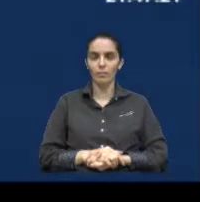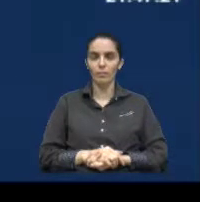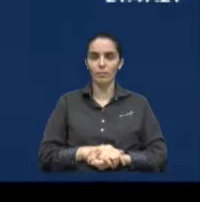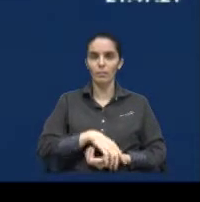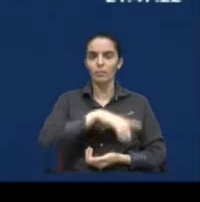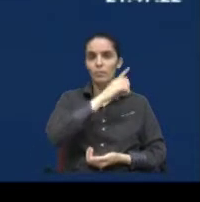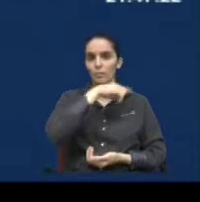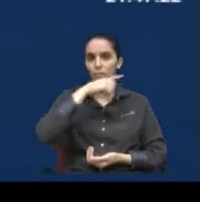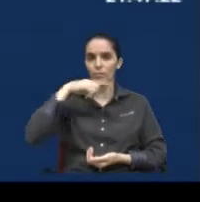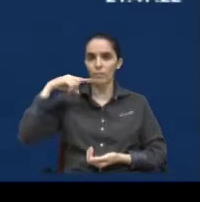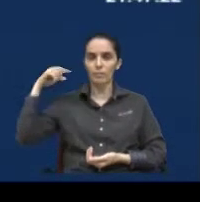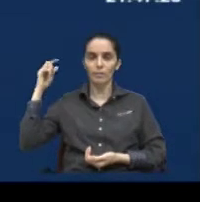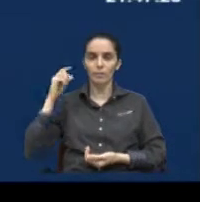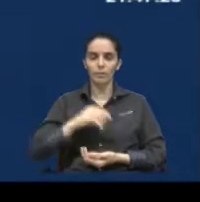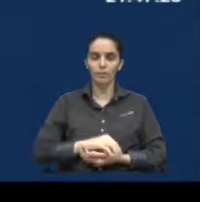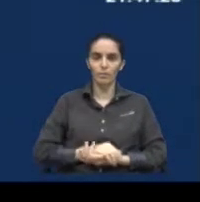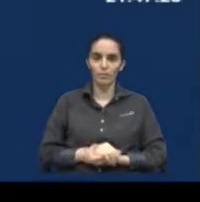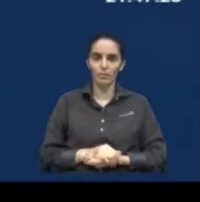Mayra.